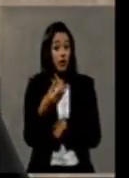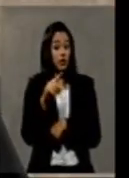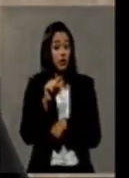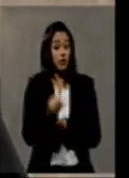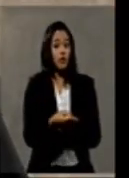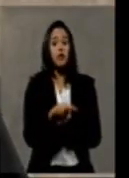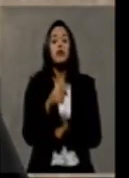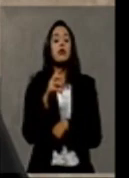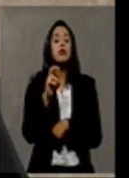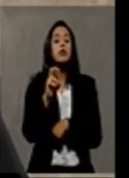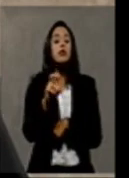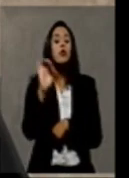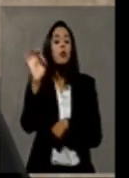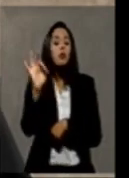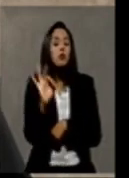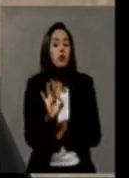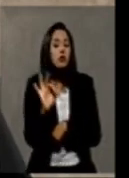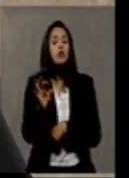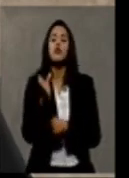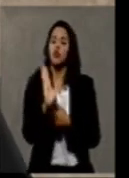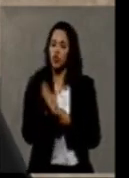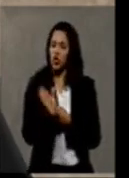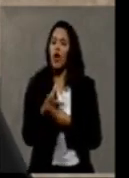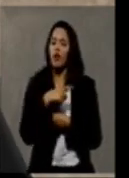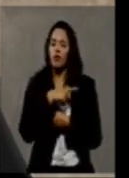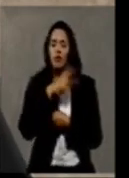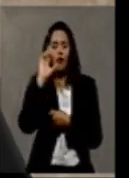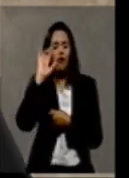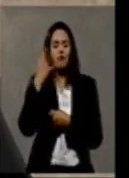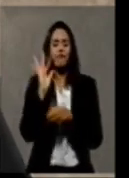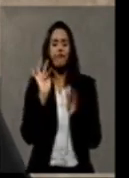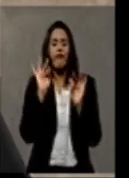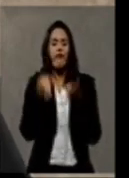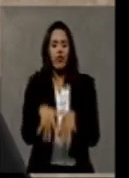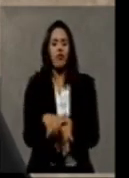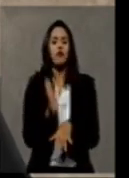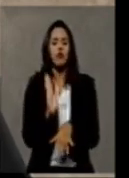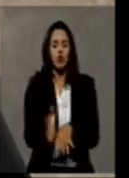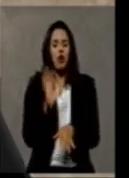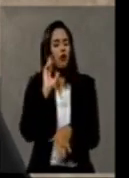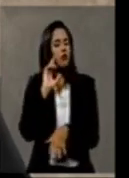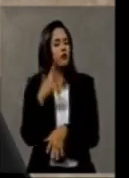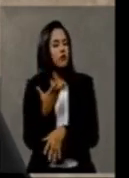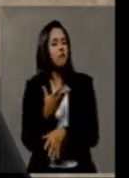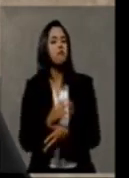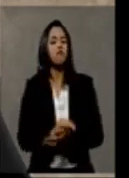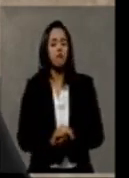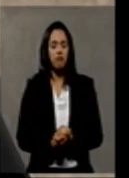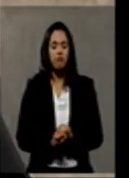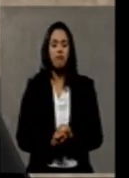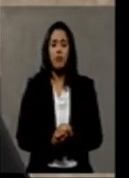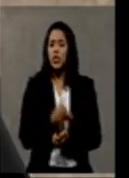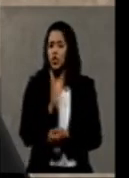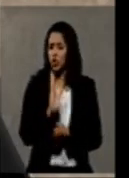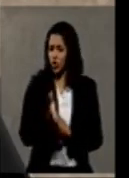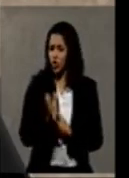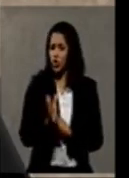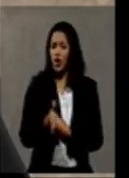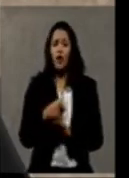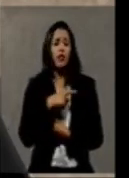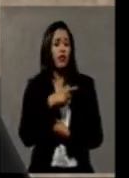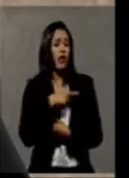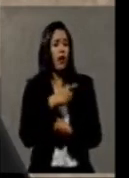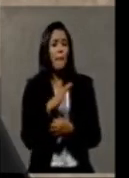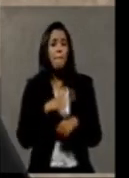53,5 por cento já tem decisão final proferida início uma coisa já contam com mais